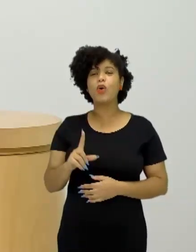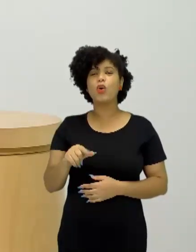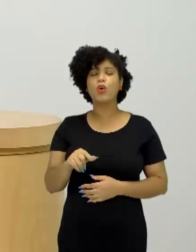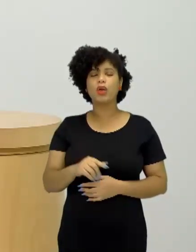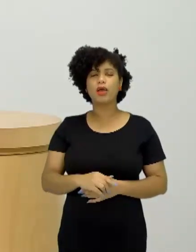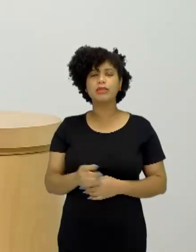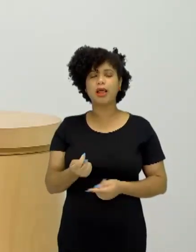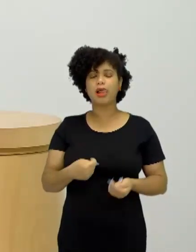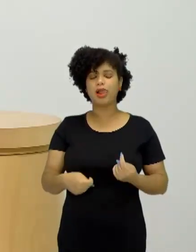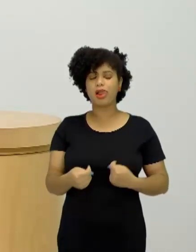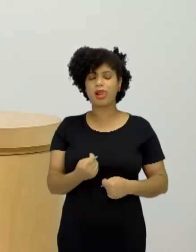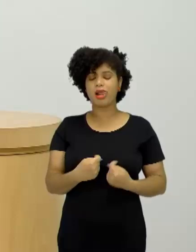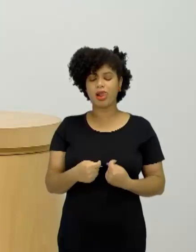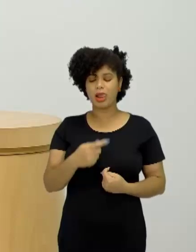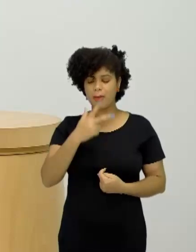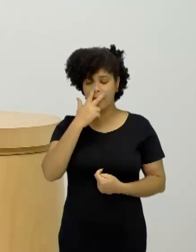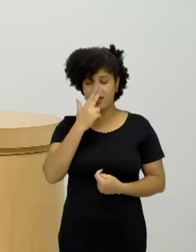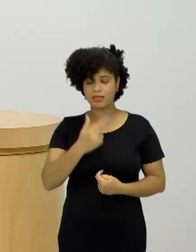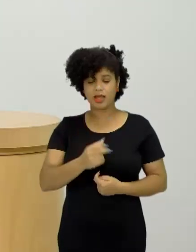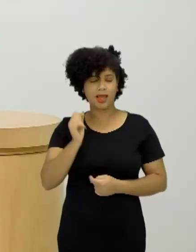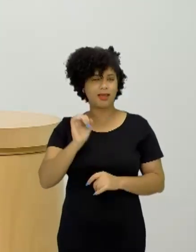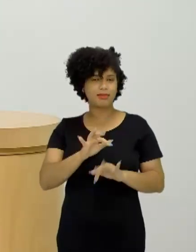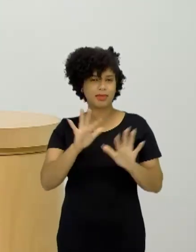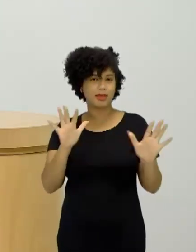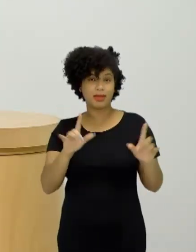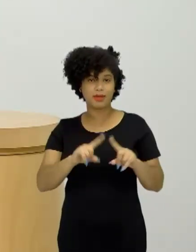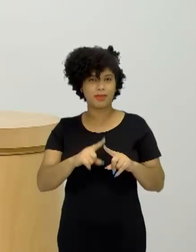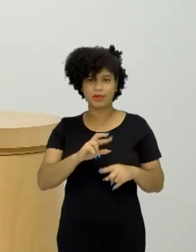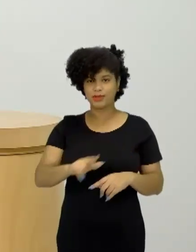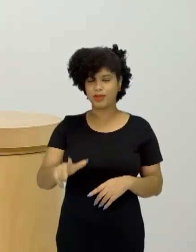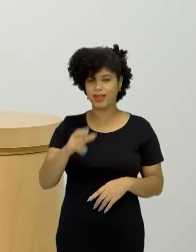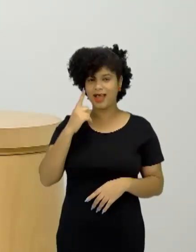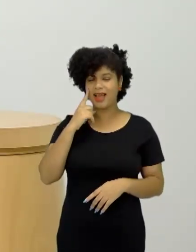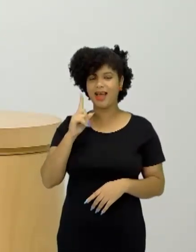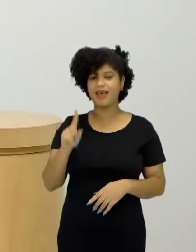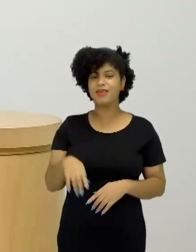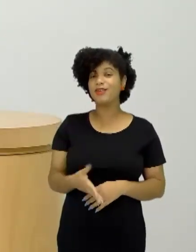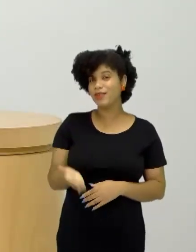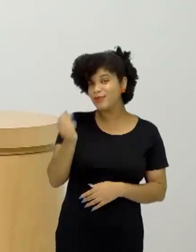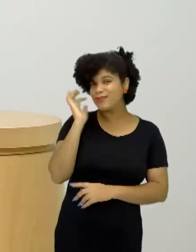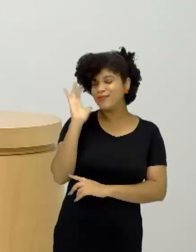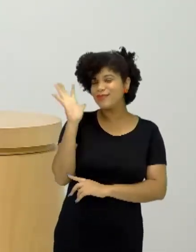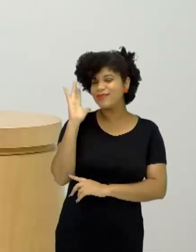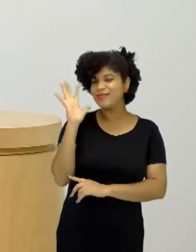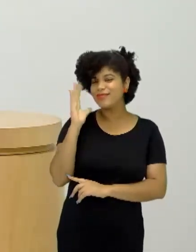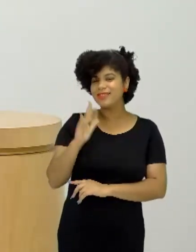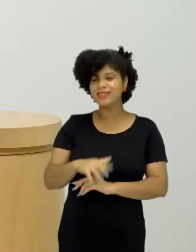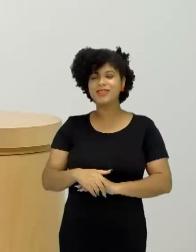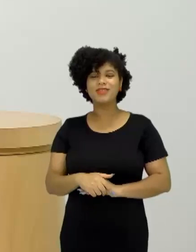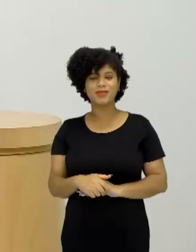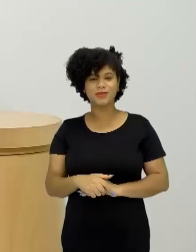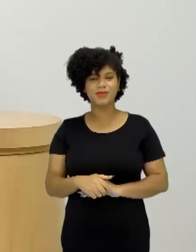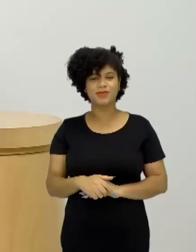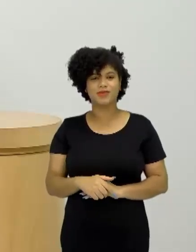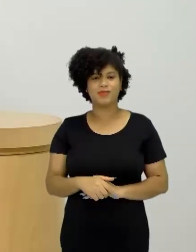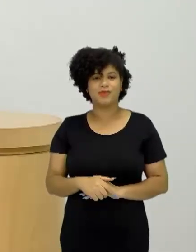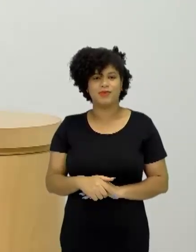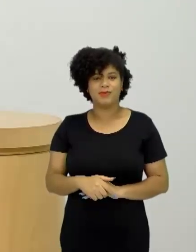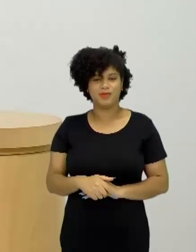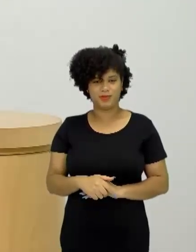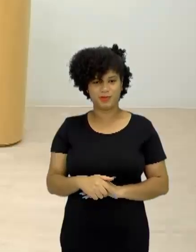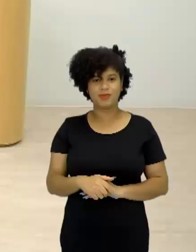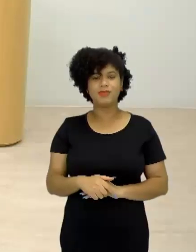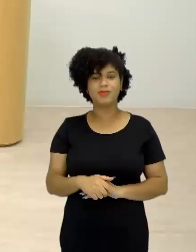parece óbvio, mas não é. Por isso, eu vou iniciar a aula com um Momento Cabeção. Produção!